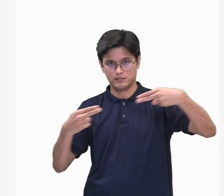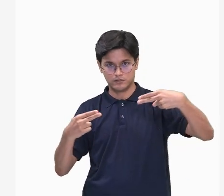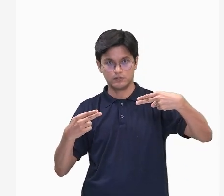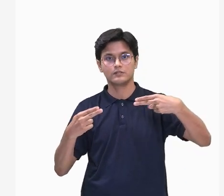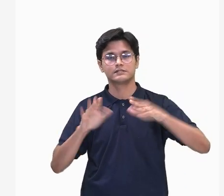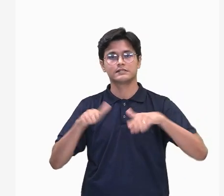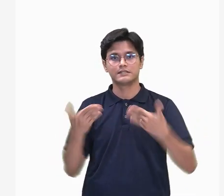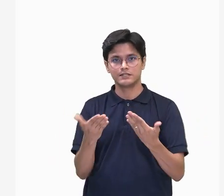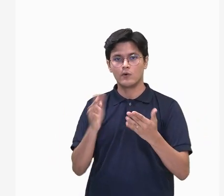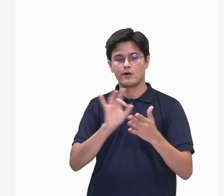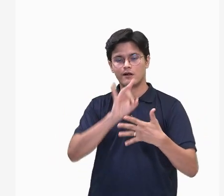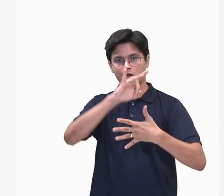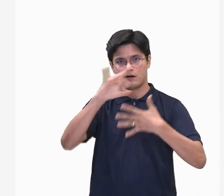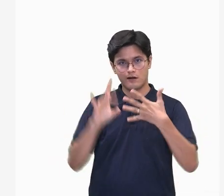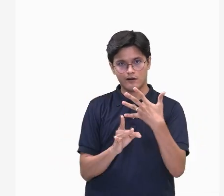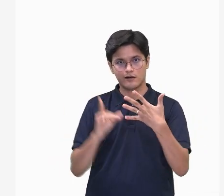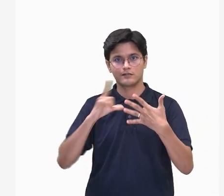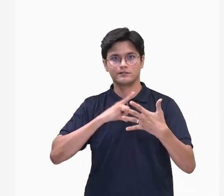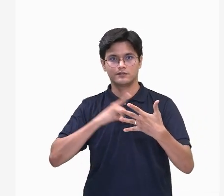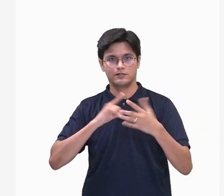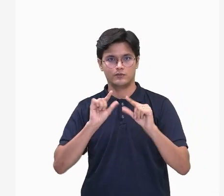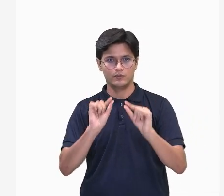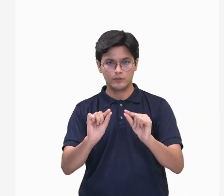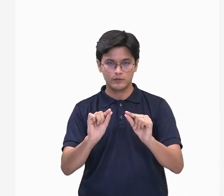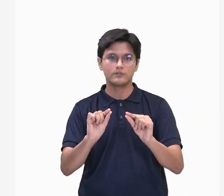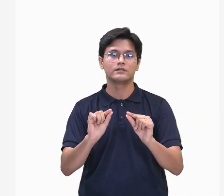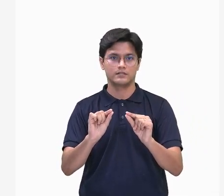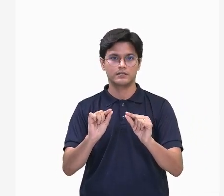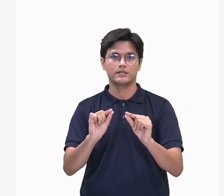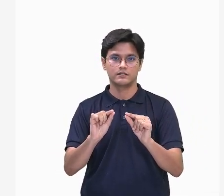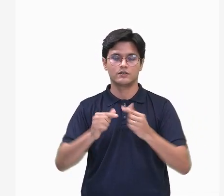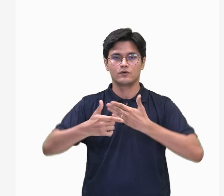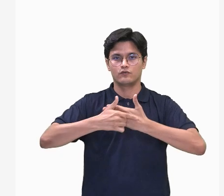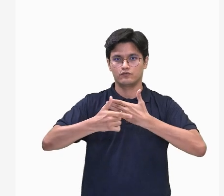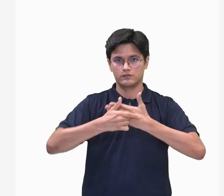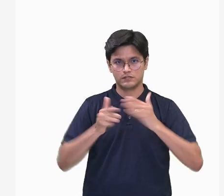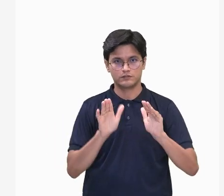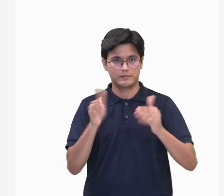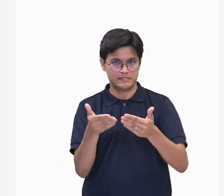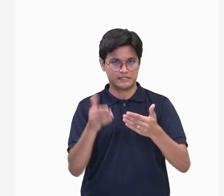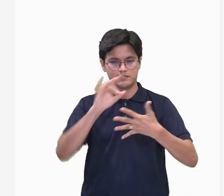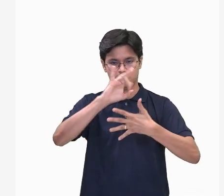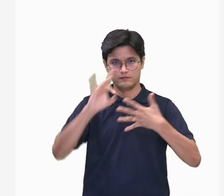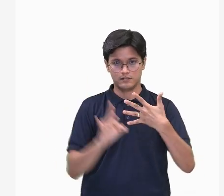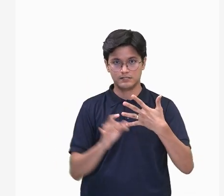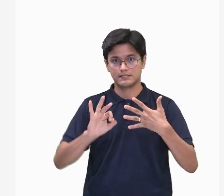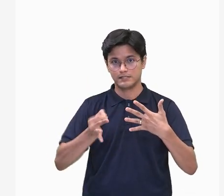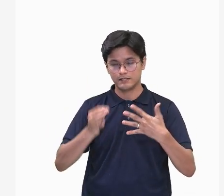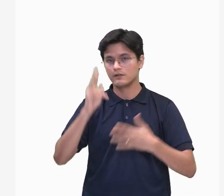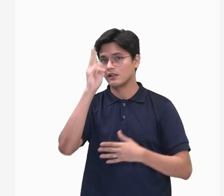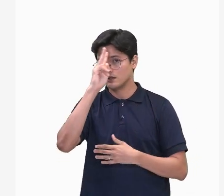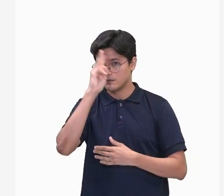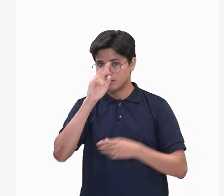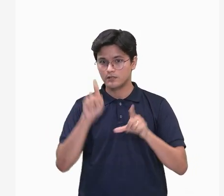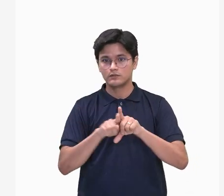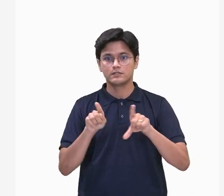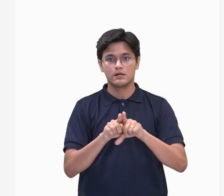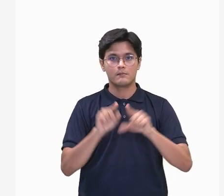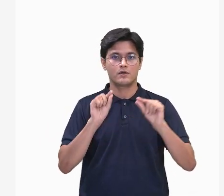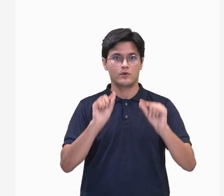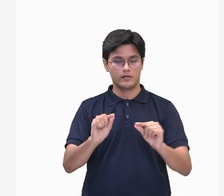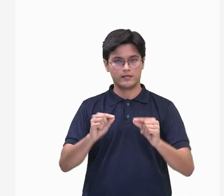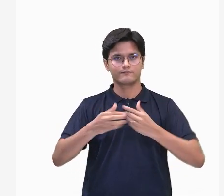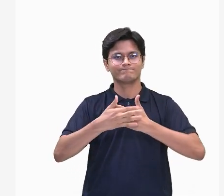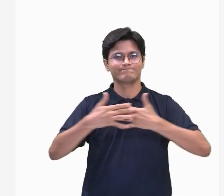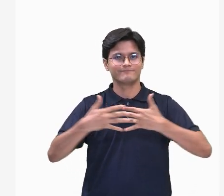que cada um deles vai ter uma função específica. Tá lembrando também que o tecido